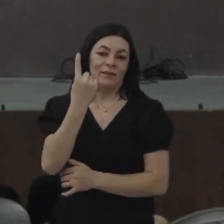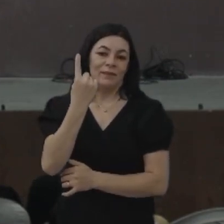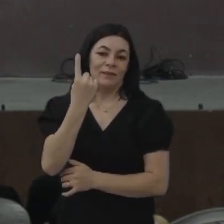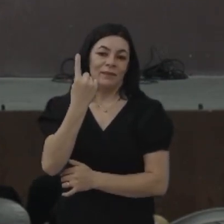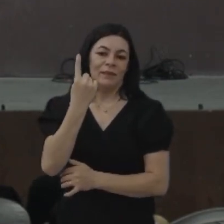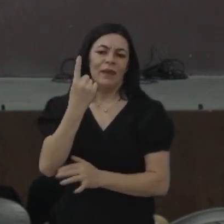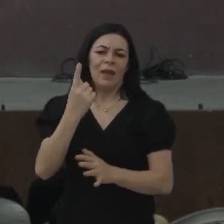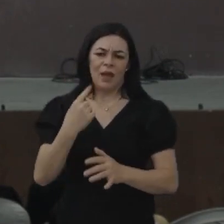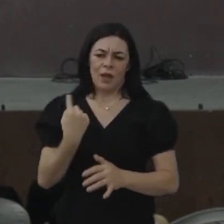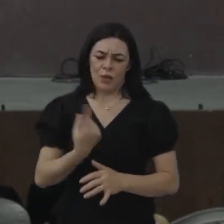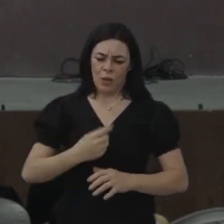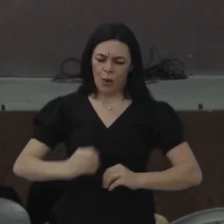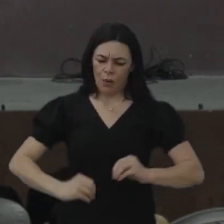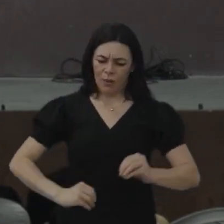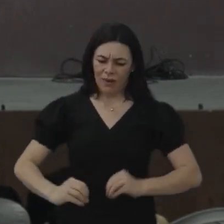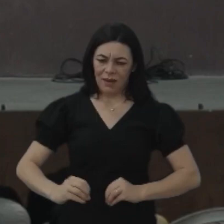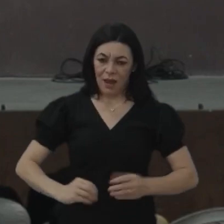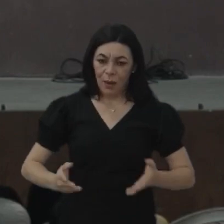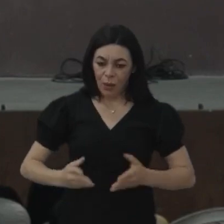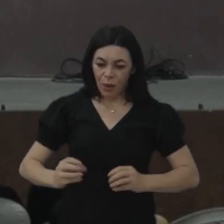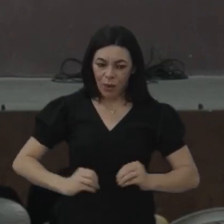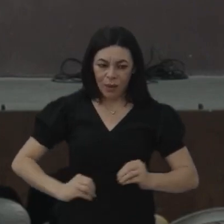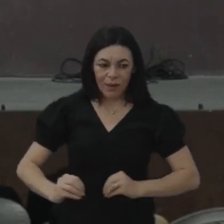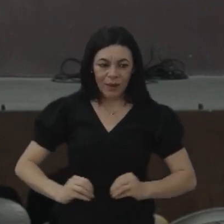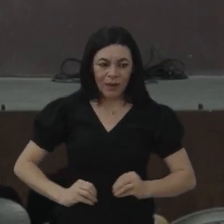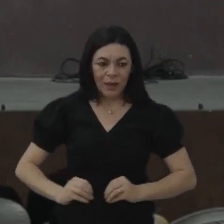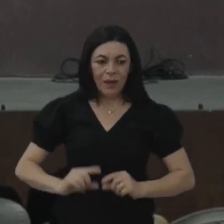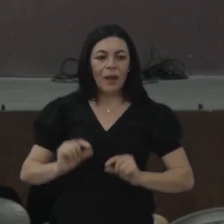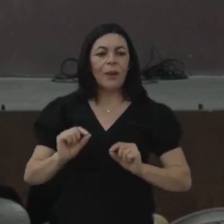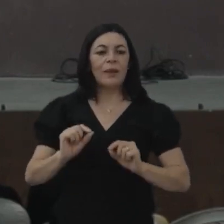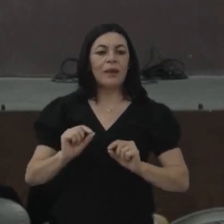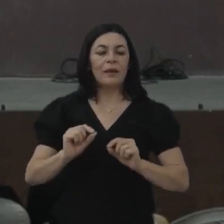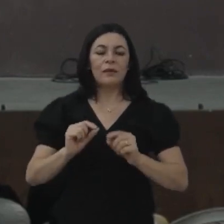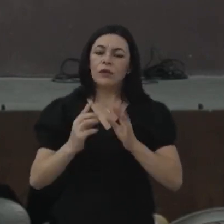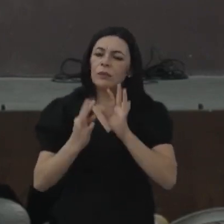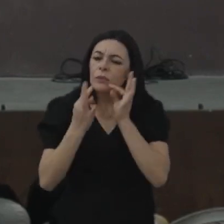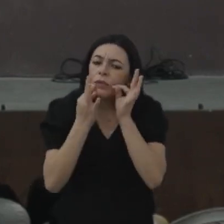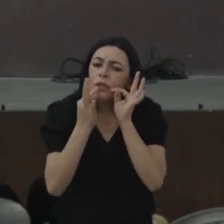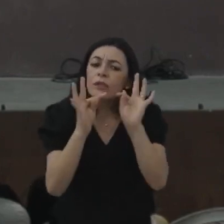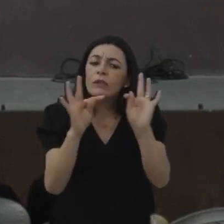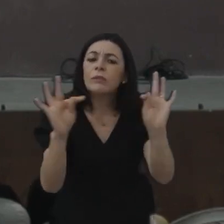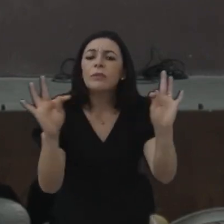Nossas obras agora, irmãos, são reflexos de luz nesse mundo de trevas.